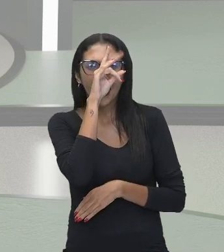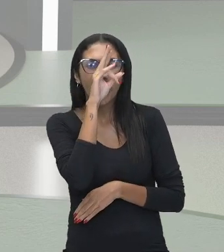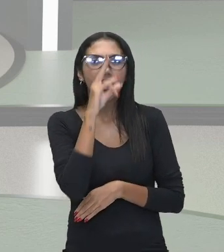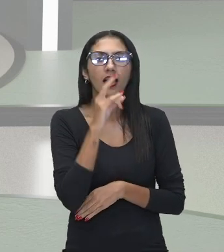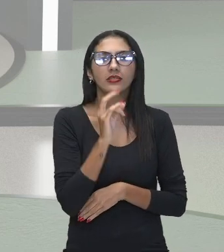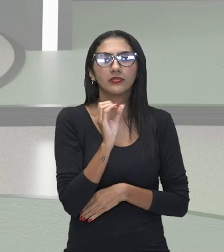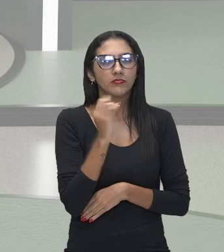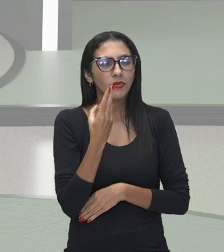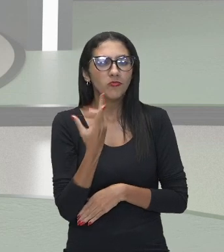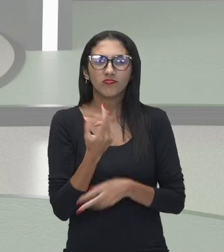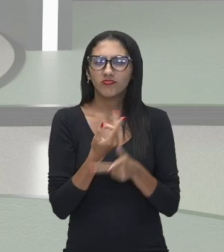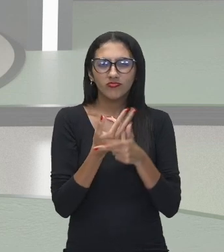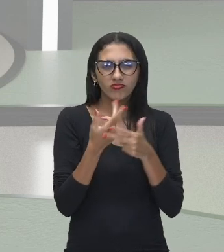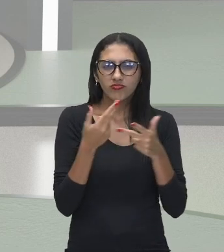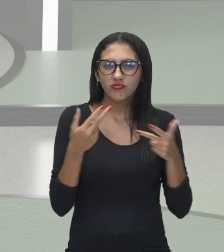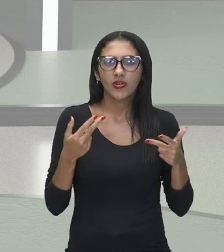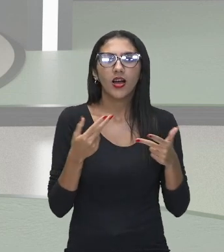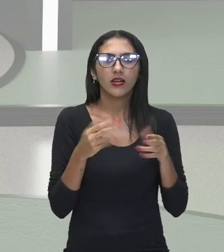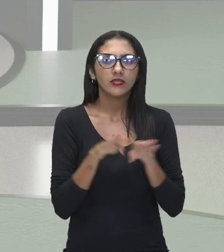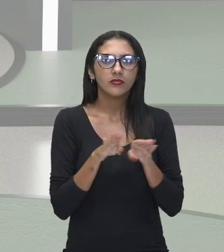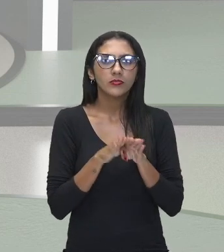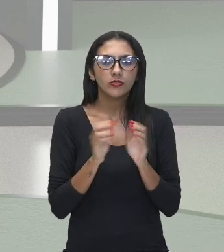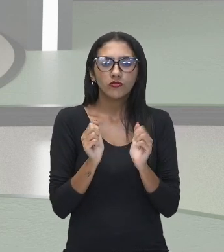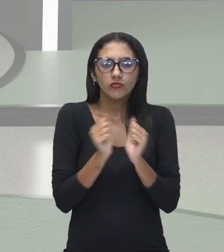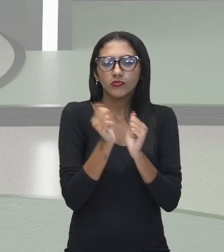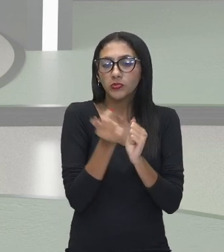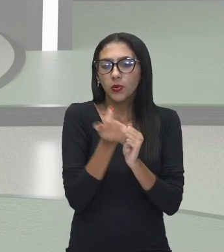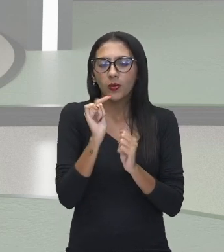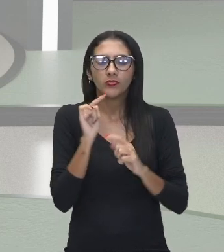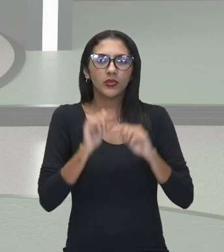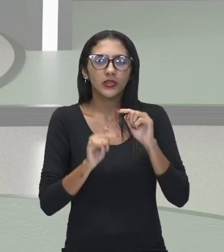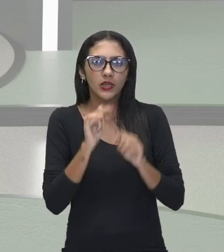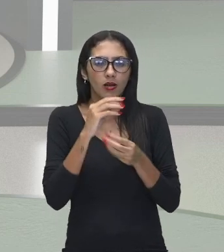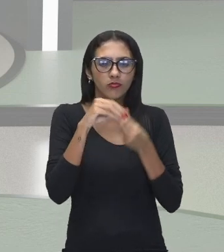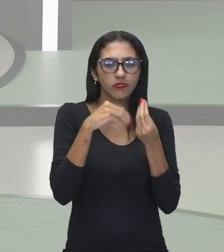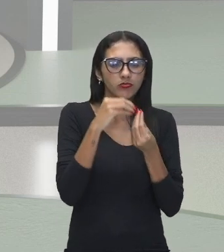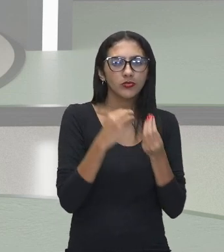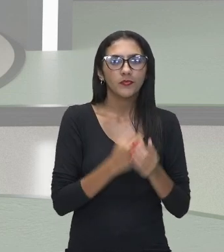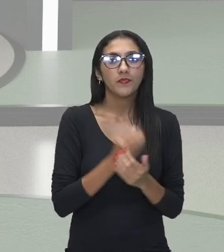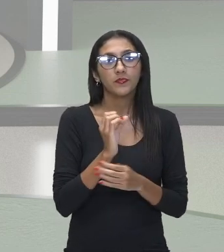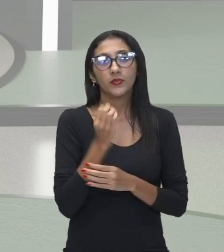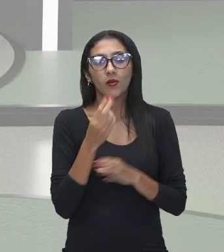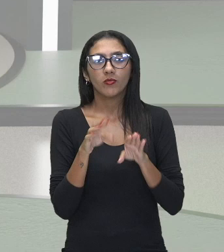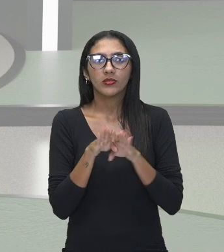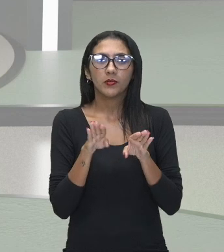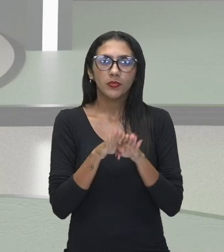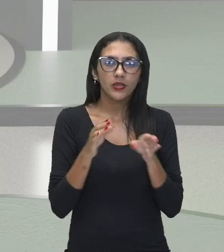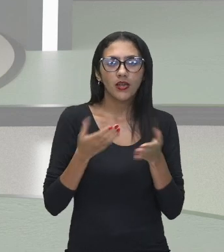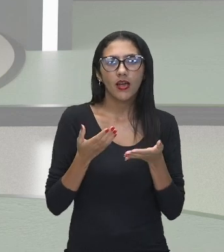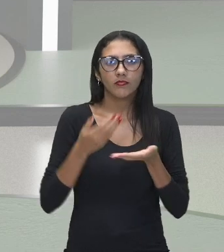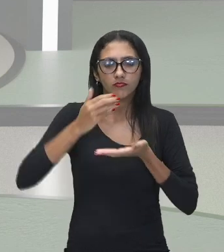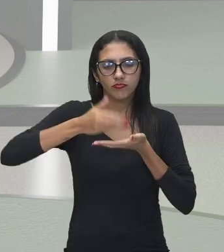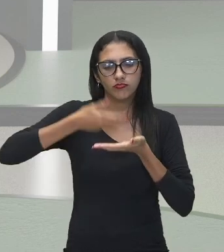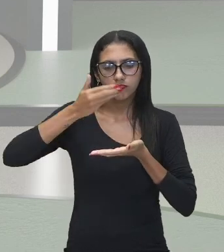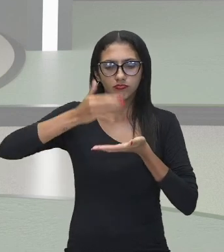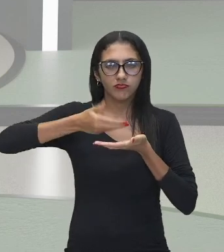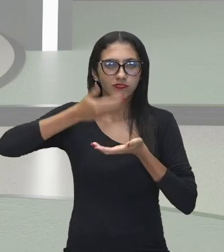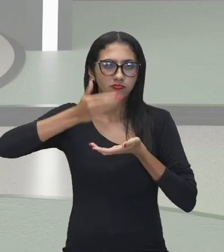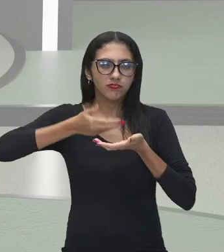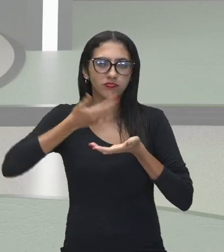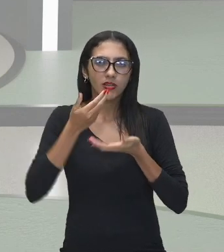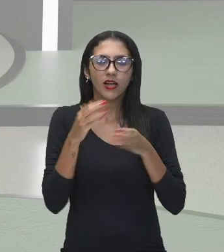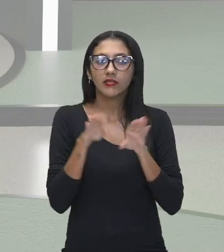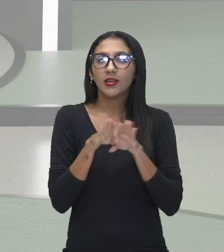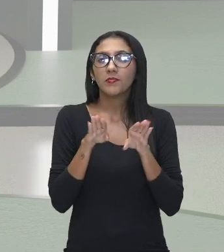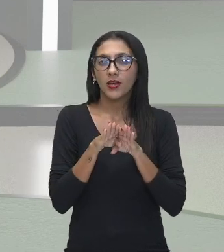na gaveta, junto com o cravo da Índia, e também para colocar, por exemplo, em mingau, né? Vai fazer um mingau ali de milho, às vezes